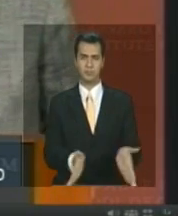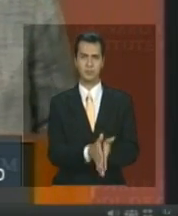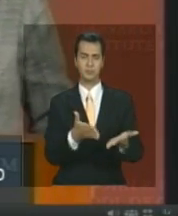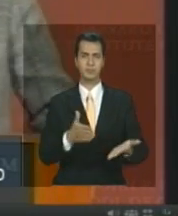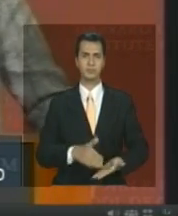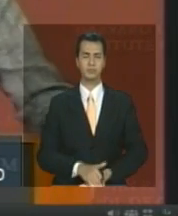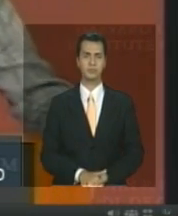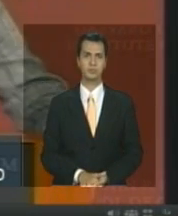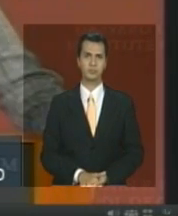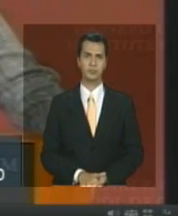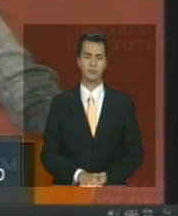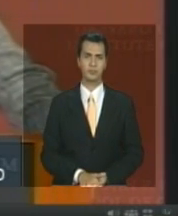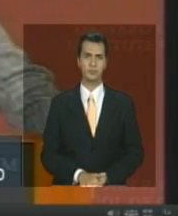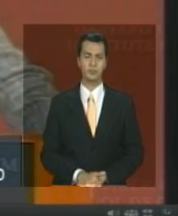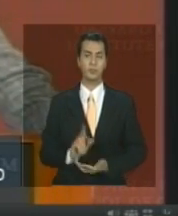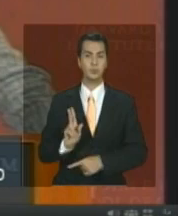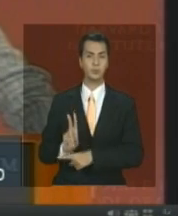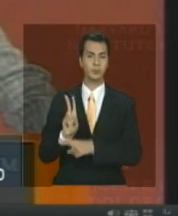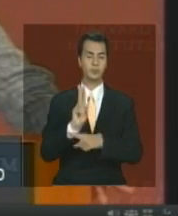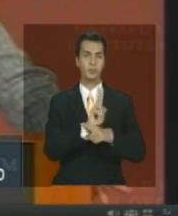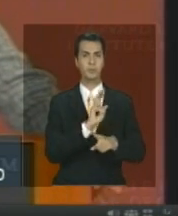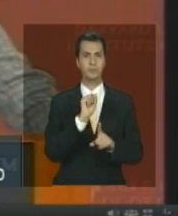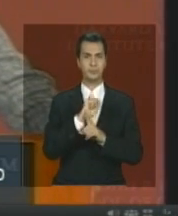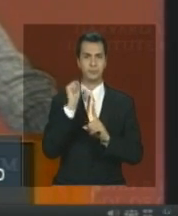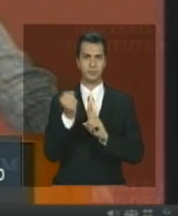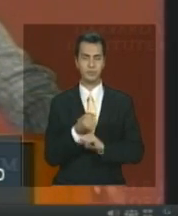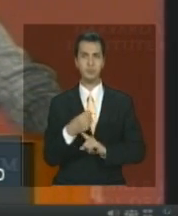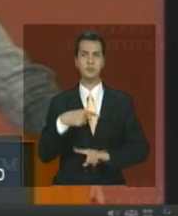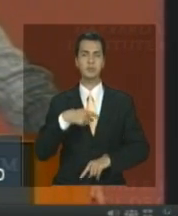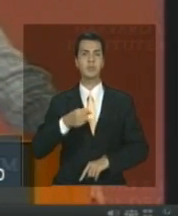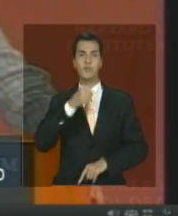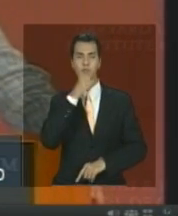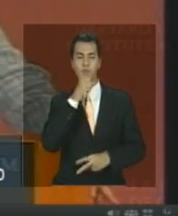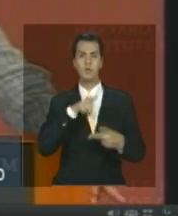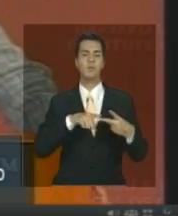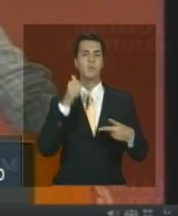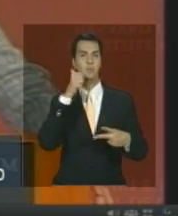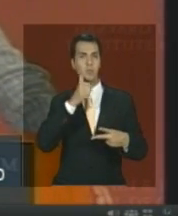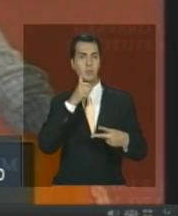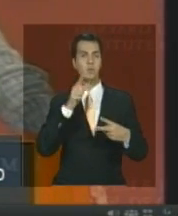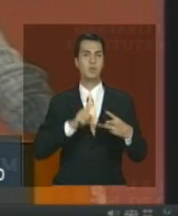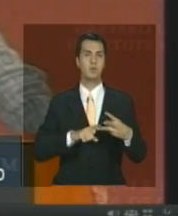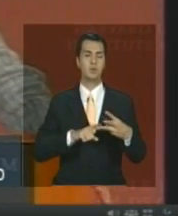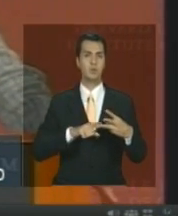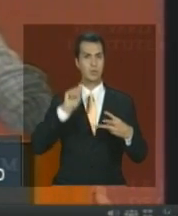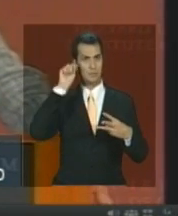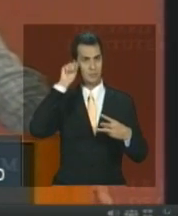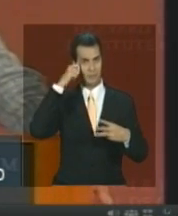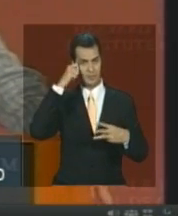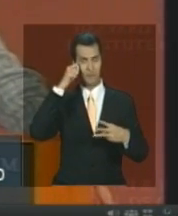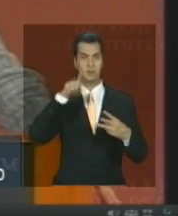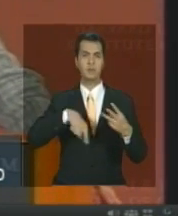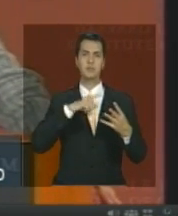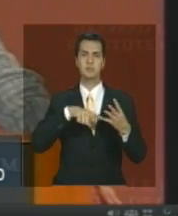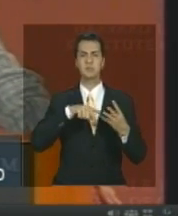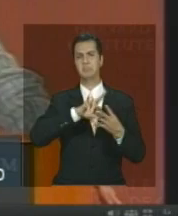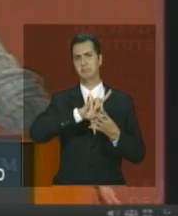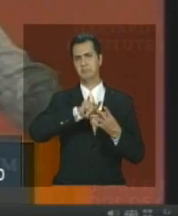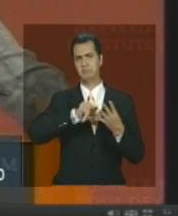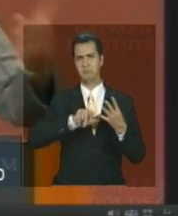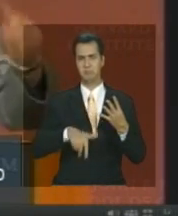Essa rede de proteção social, ela abrange idosos, mulheres, afrodescendentes e outros